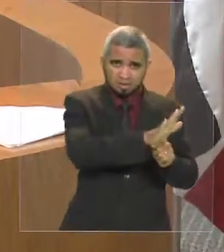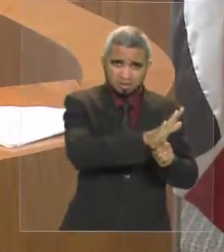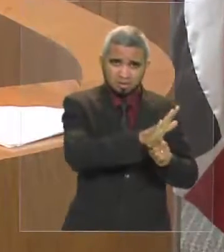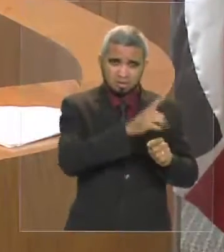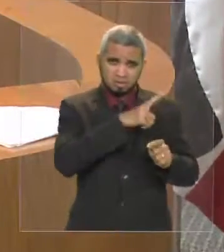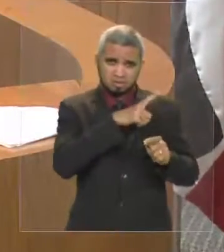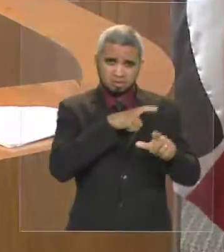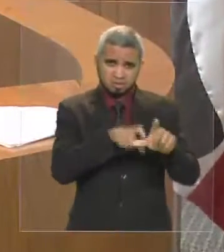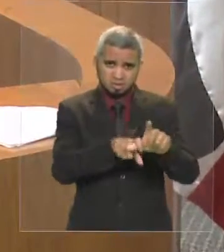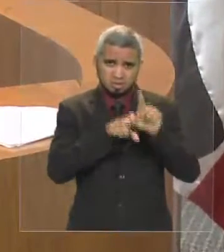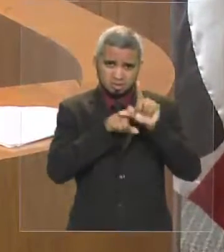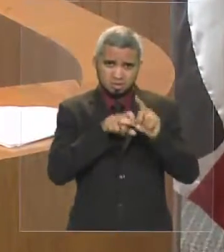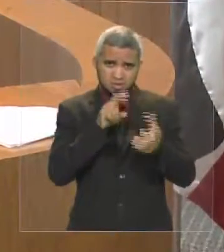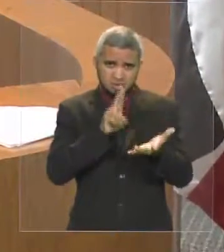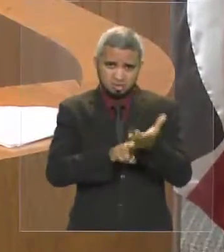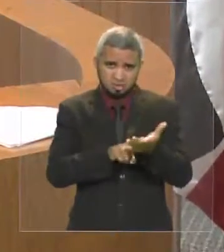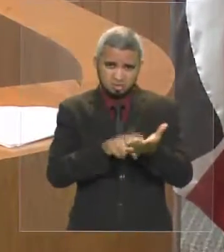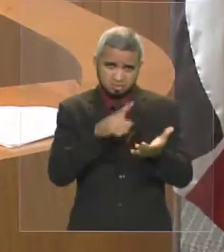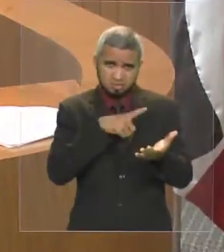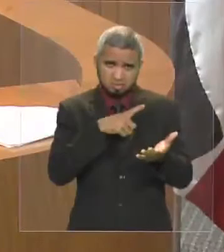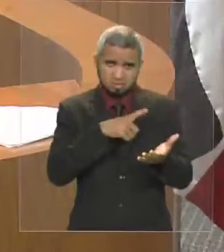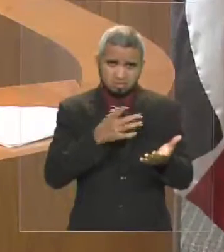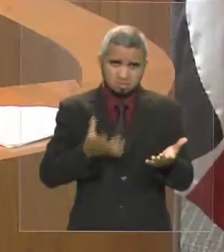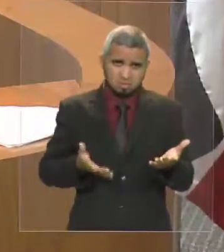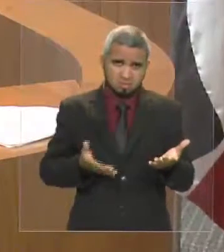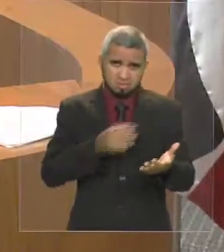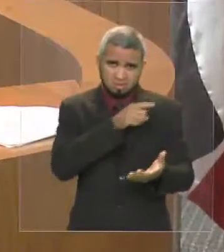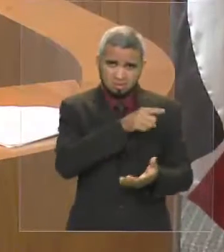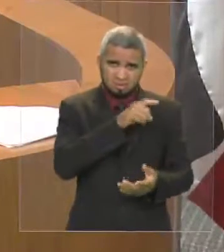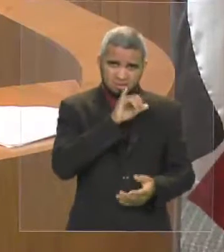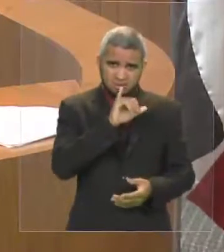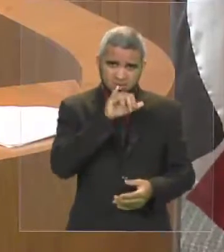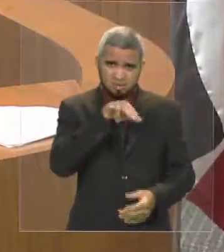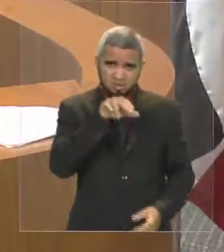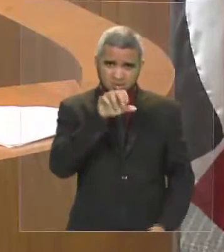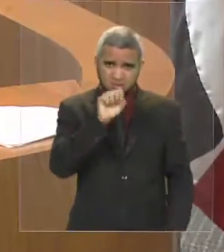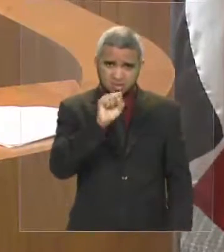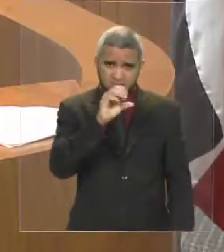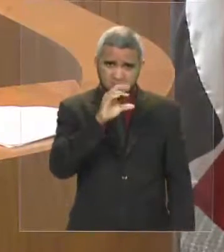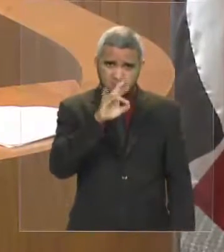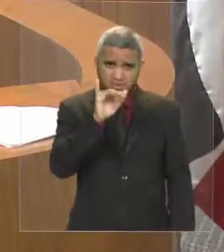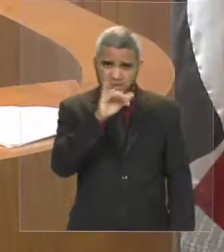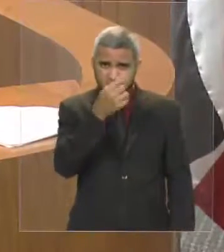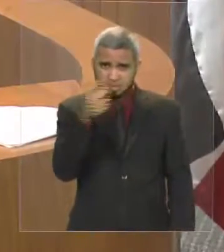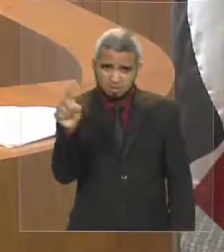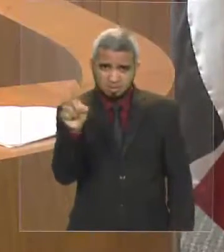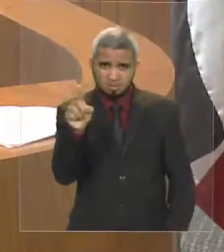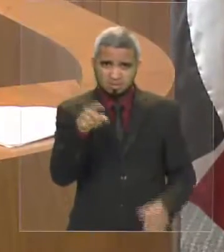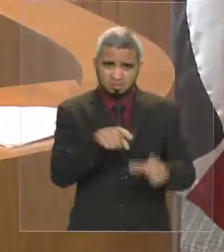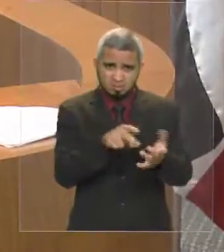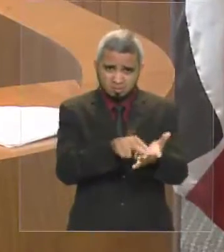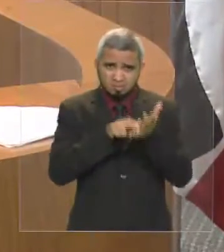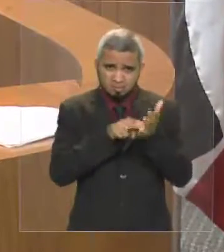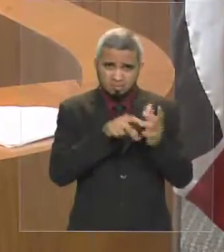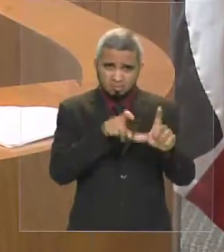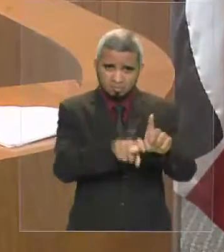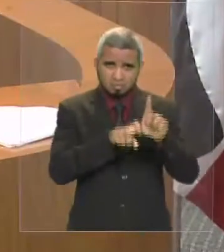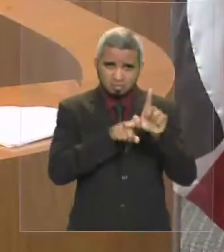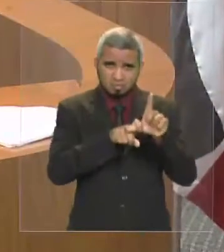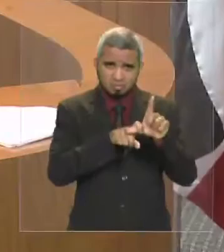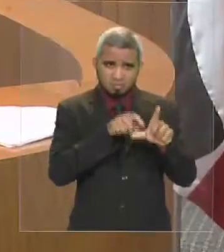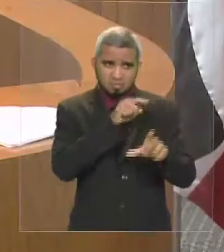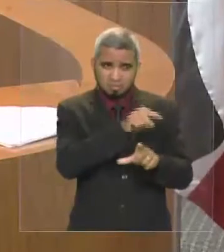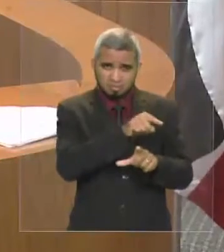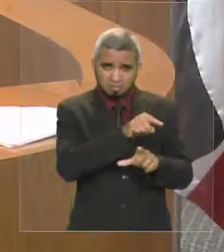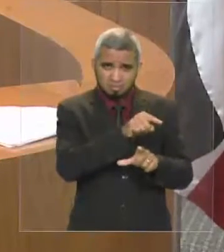para o Estado? Será que ela tem alguma inscrição em dívida ativa? Porque, se tiver, ela tem que seguir o